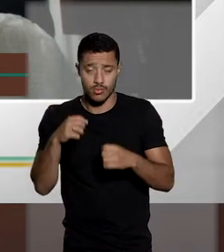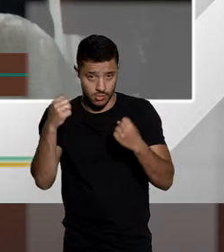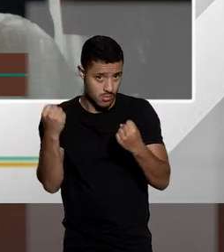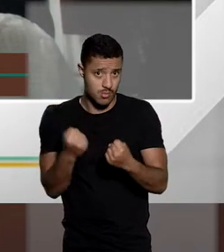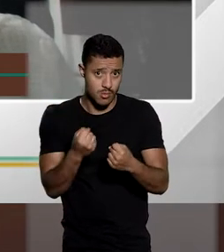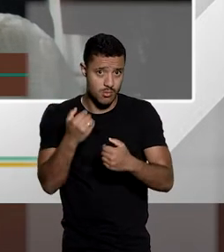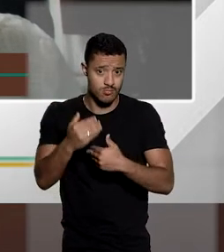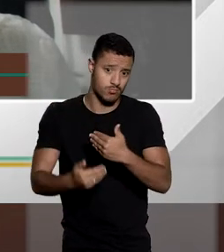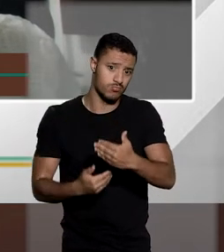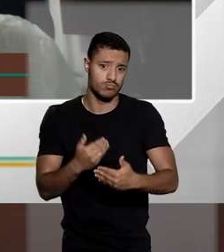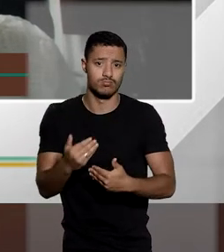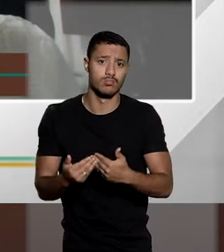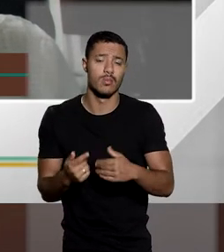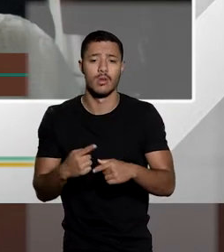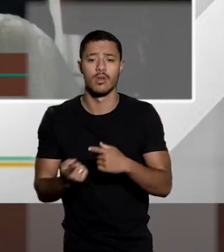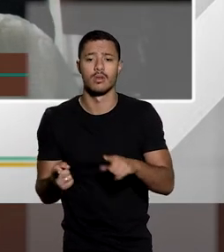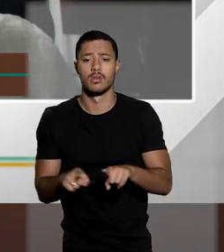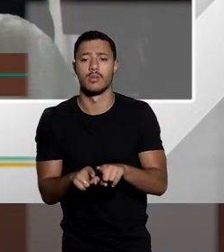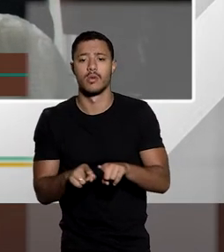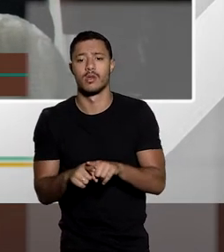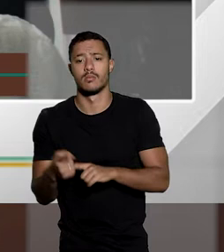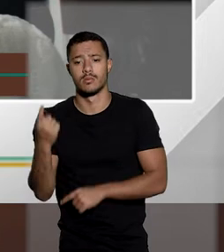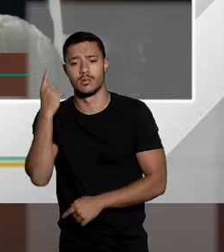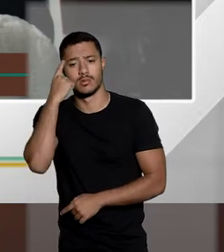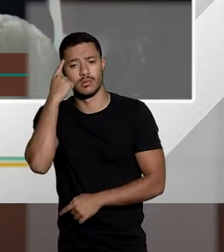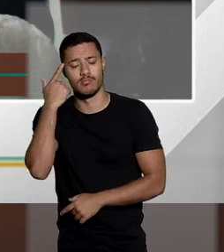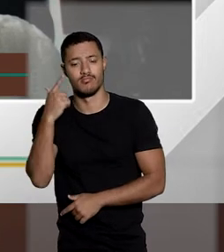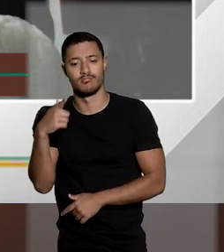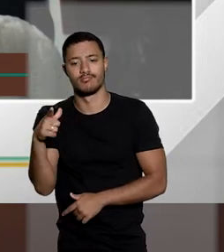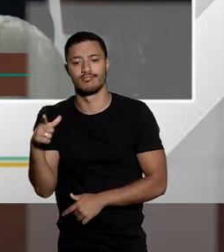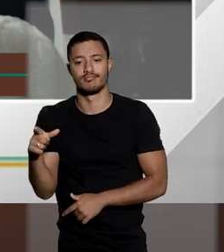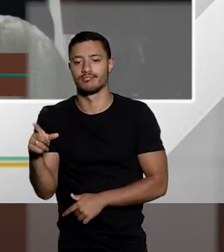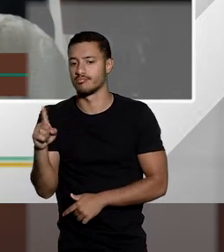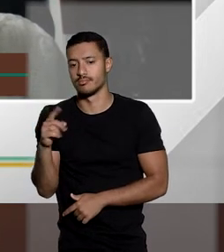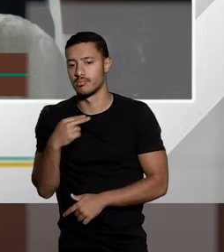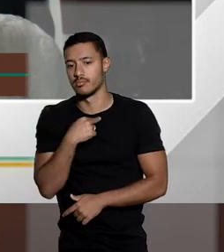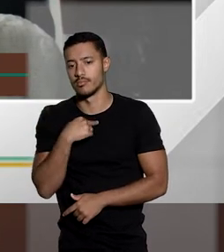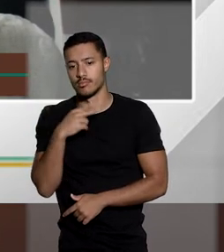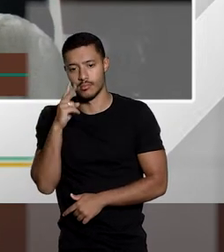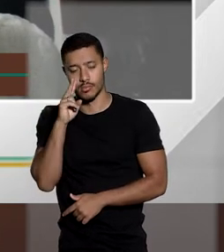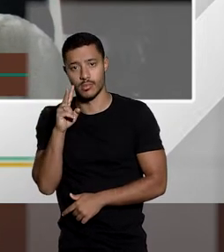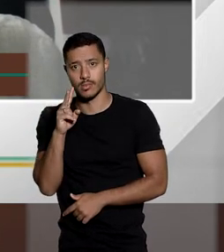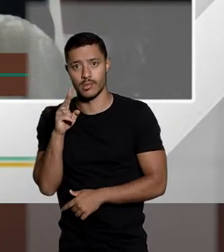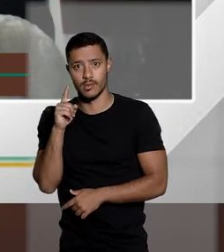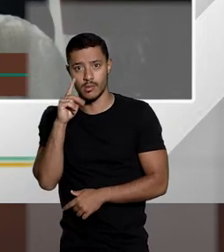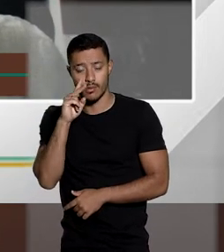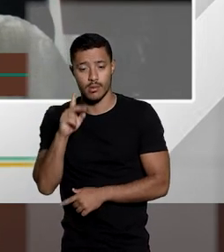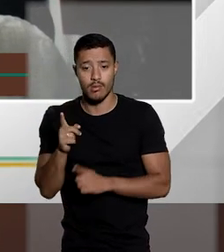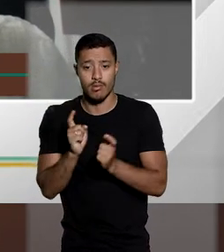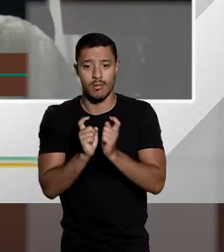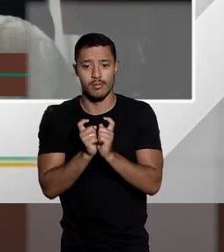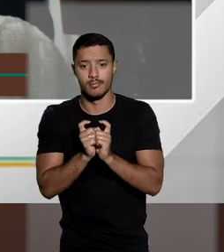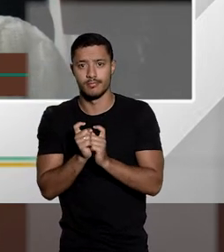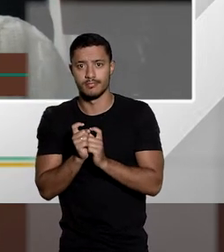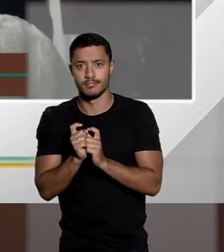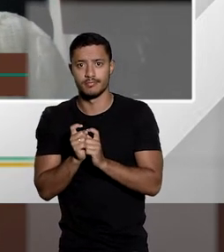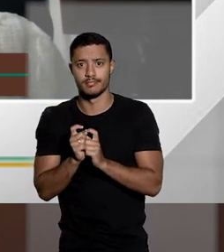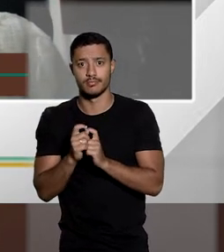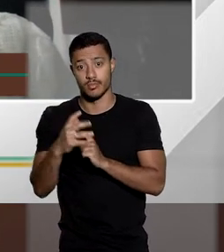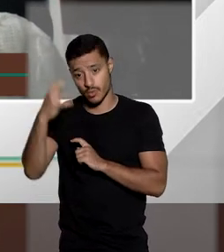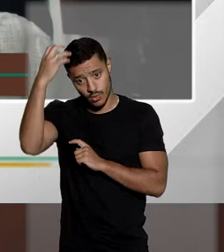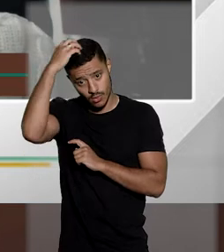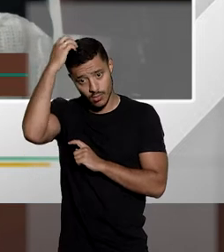poder de alteração unilateral, mas também por circunstâncias outras imprevisíveis, fato da administração, fato do